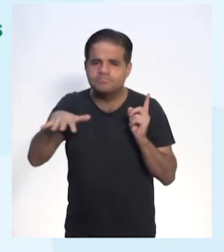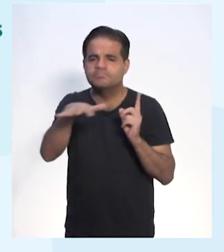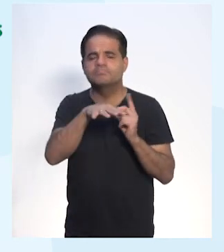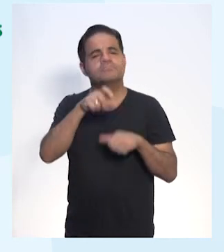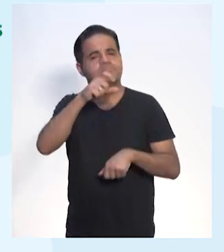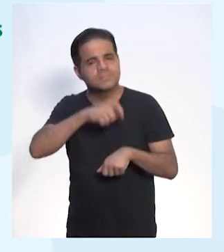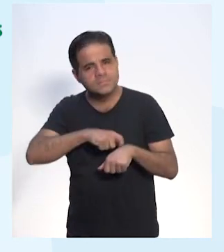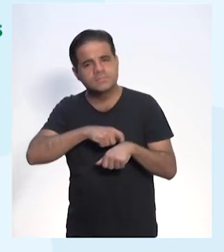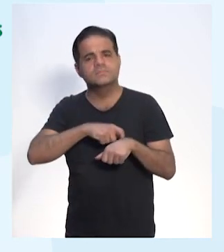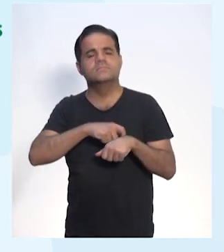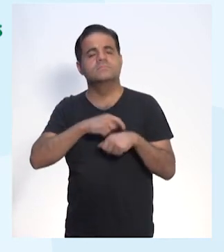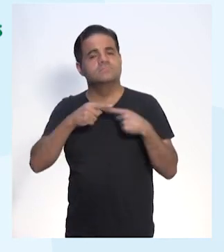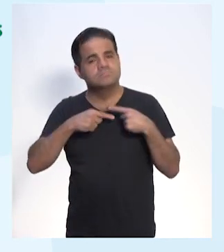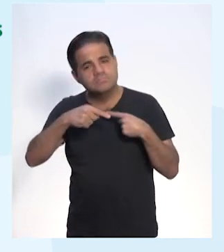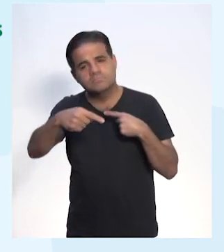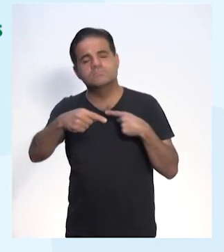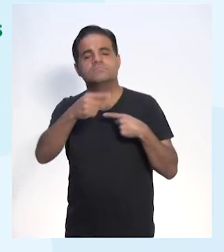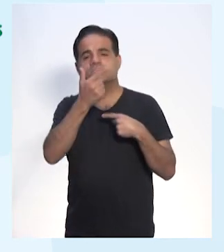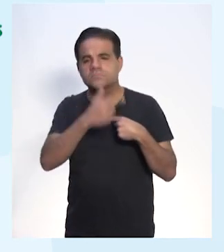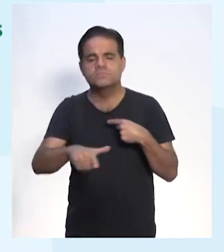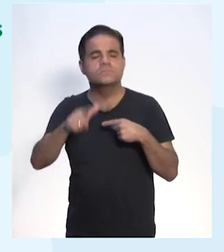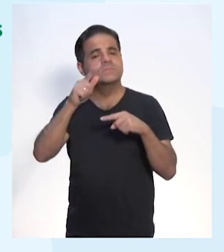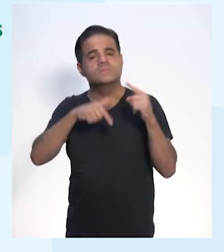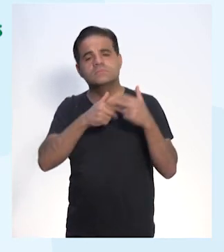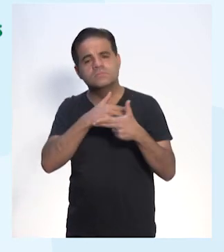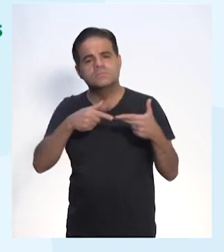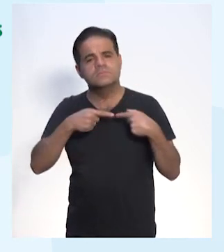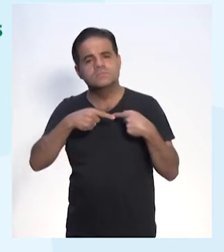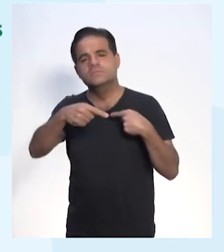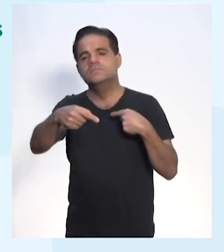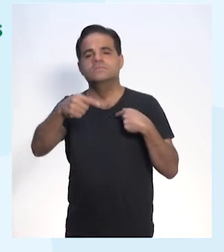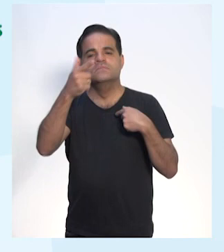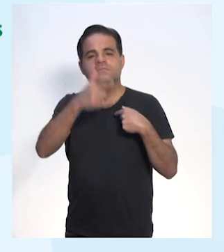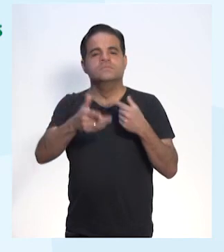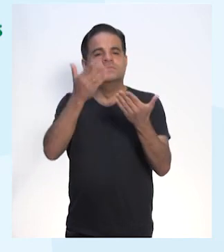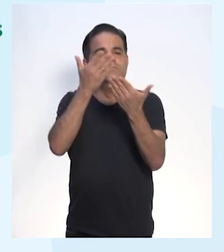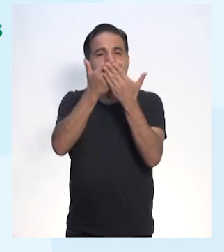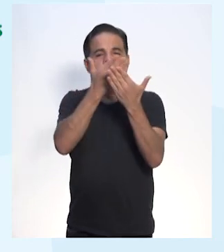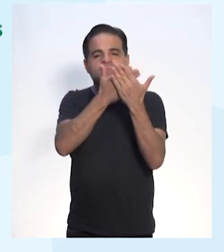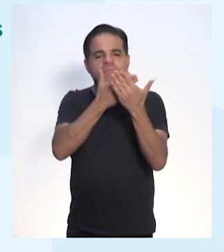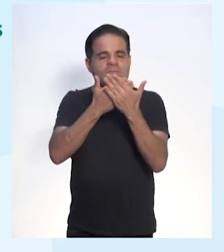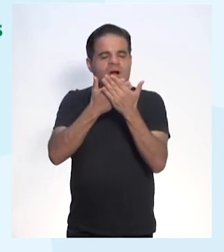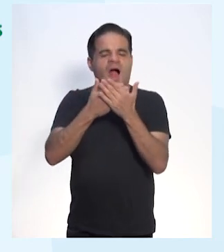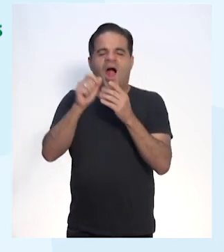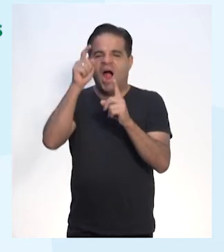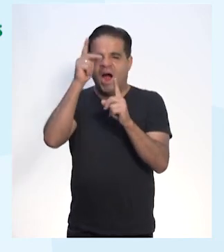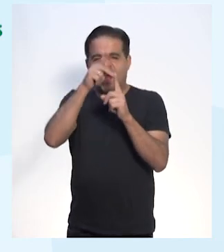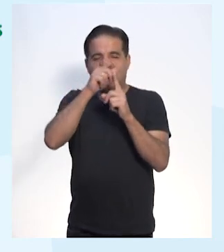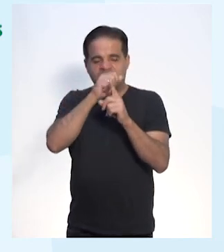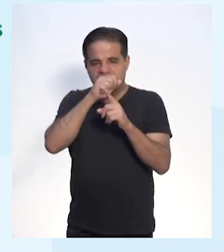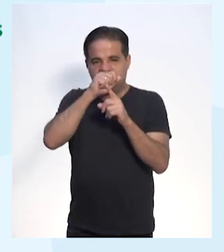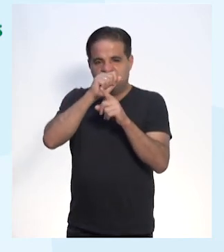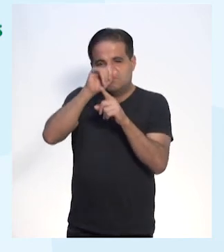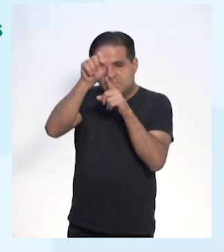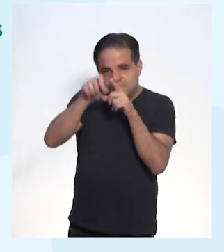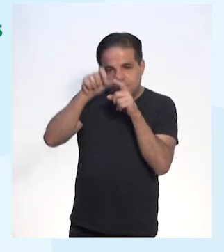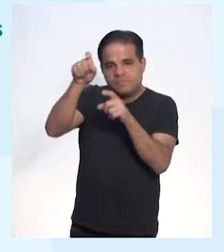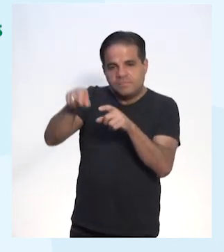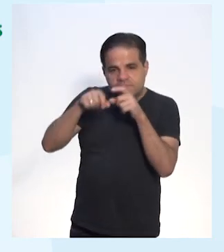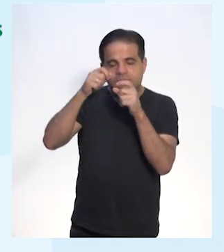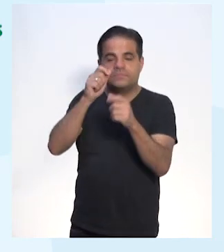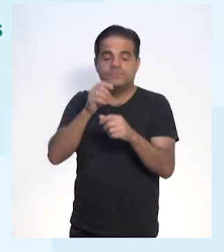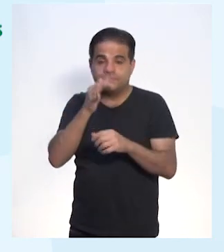impressionada? Ou eles já estão craques, identificaram o assunto do texto, porque, de certa forma, ele está um pouco implícito ali. Ou os professores